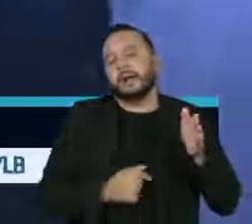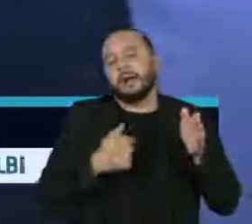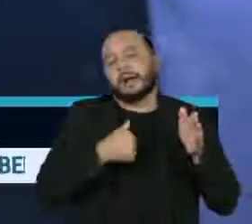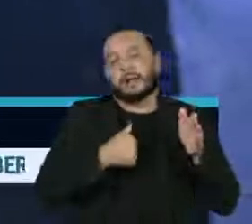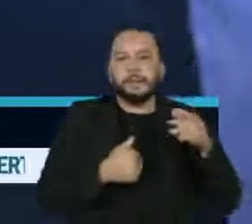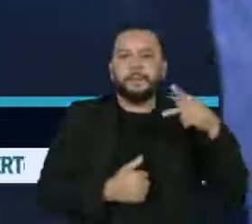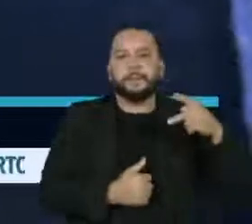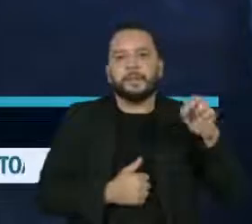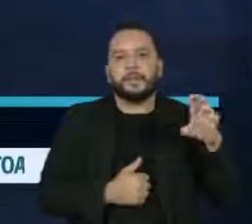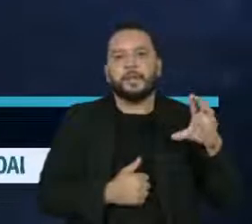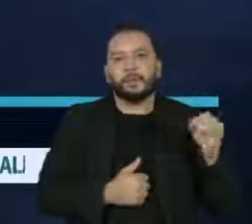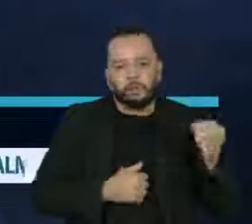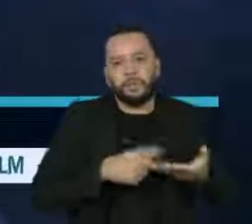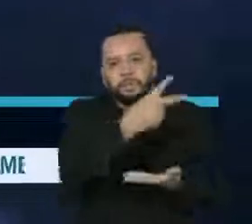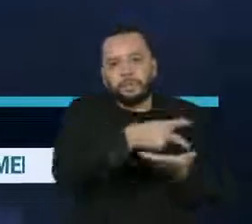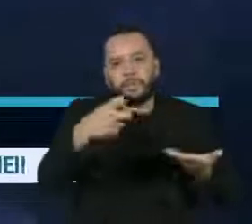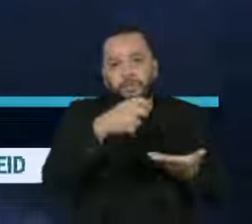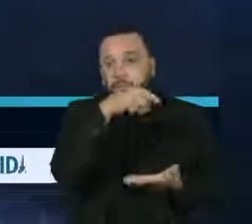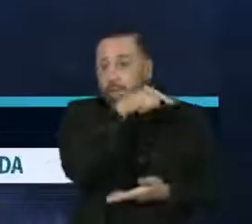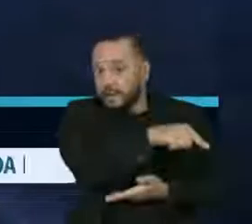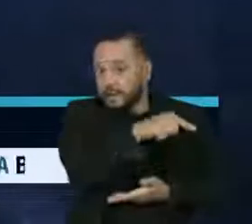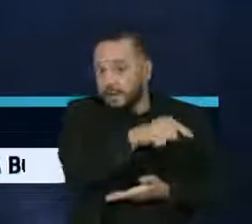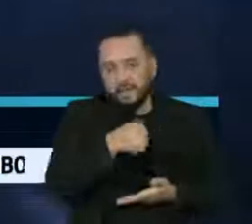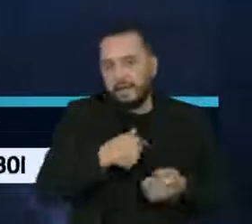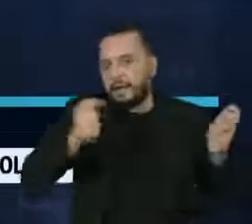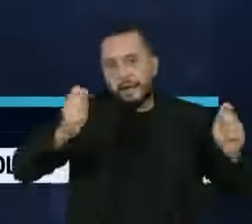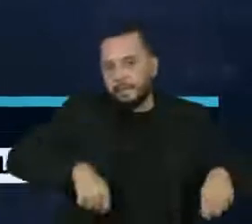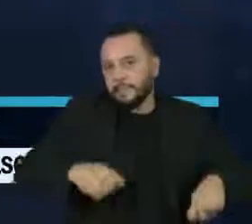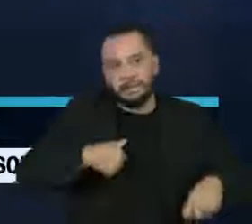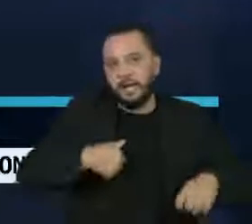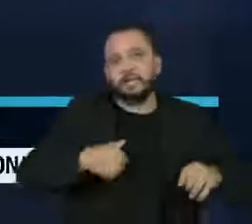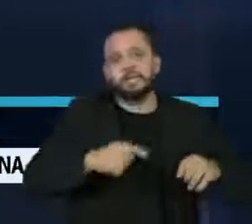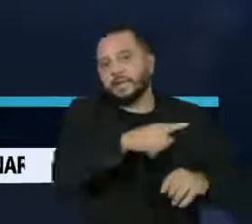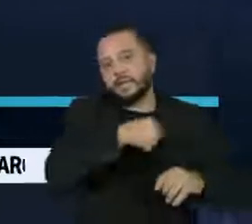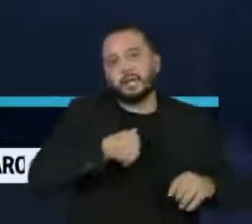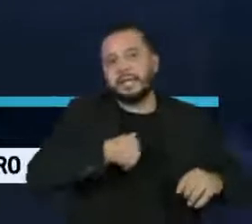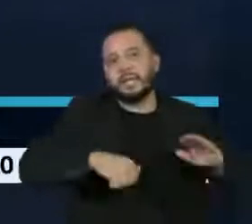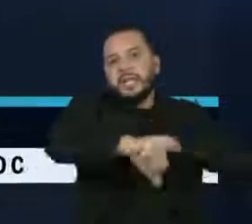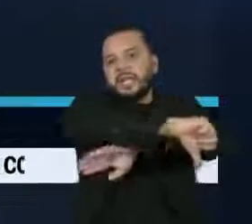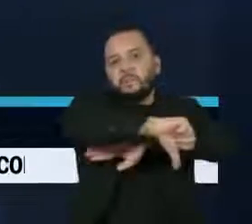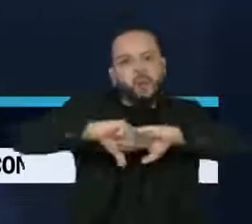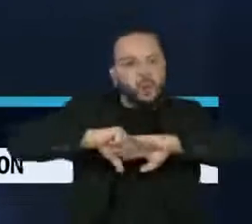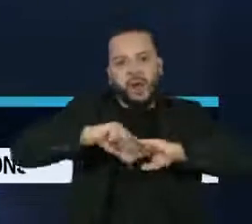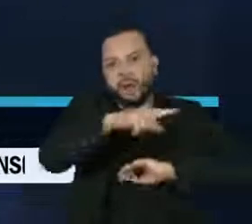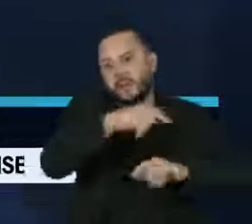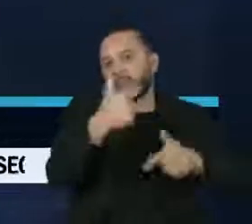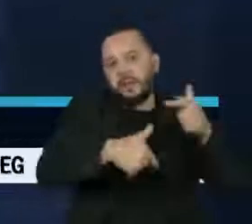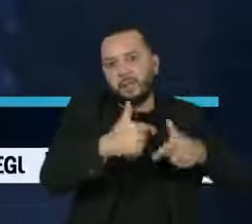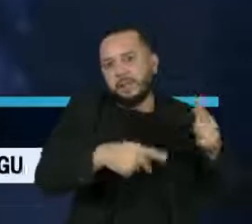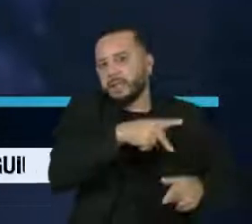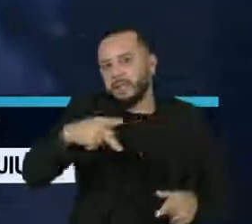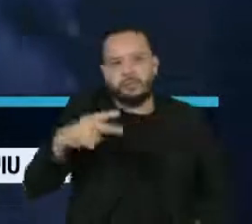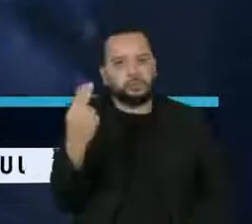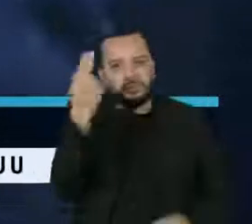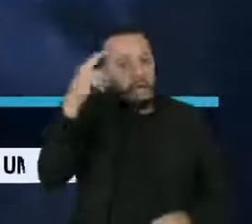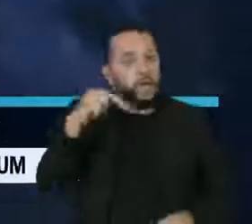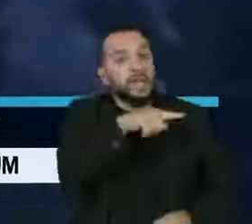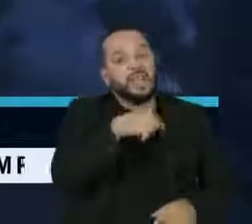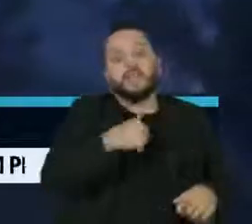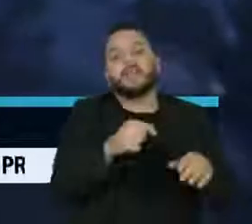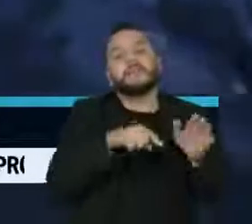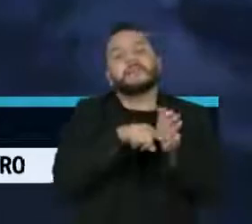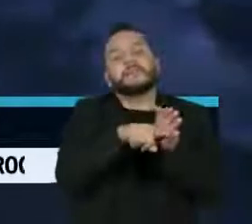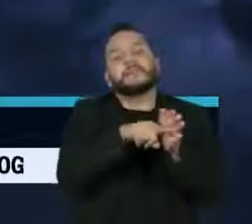maioria conservadora que alega que Castilho não tem capacidade moral para exercer o cargo Castilho é investigada por